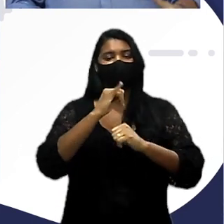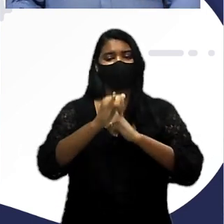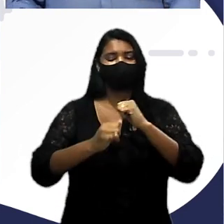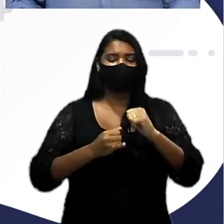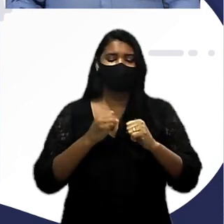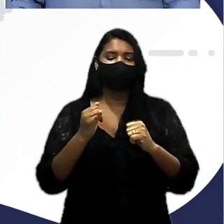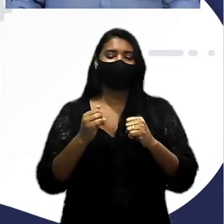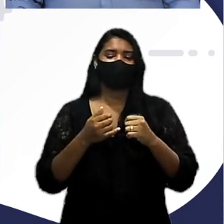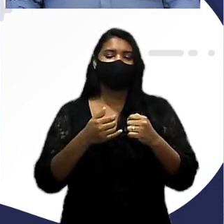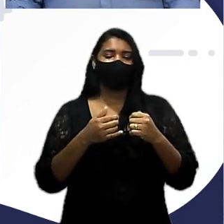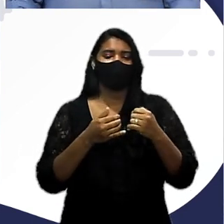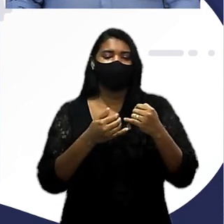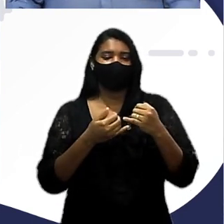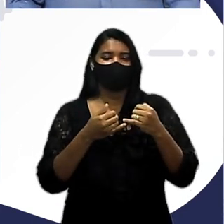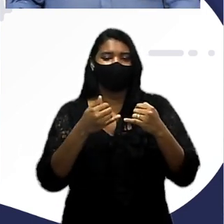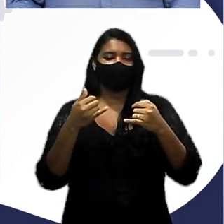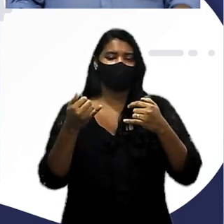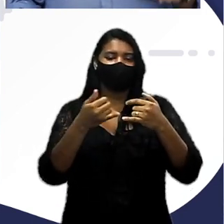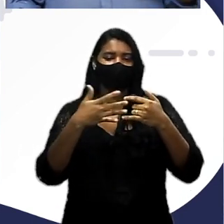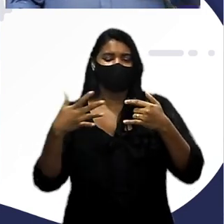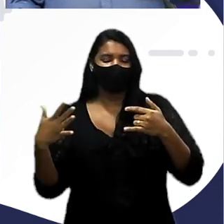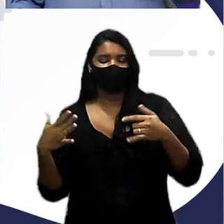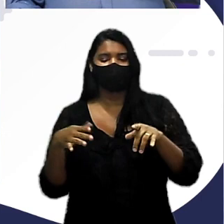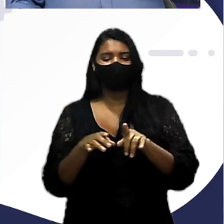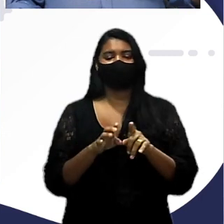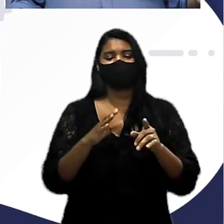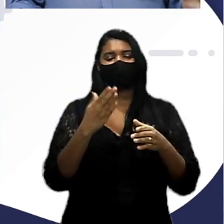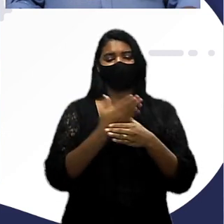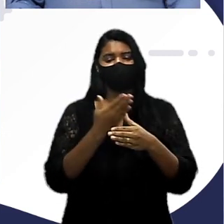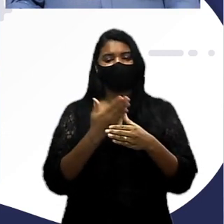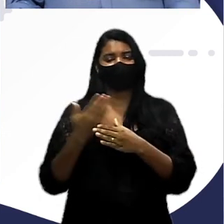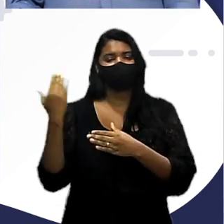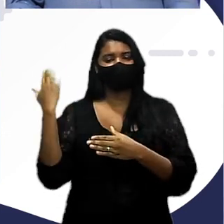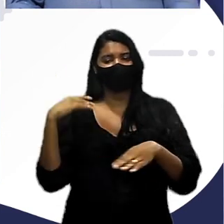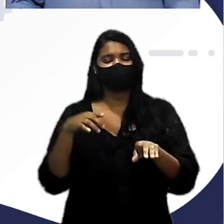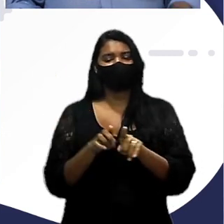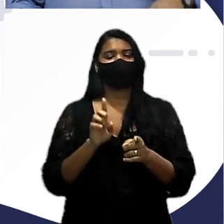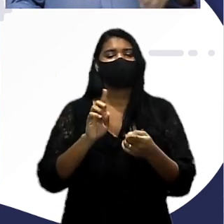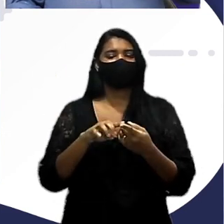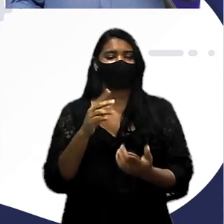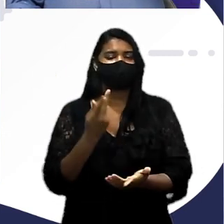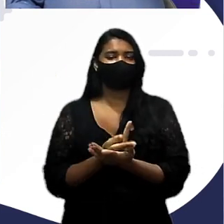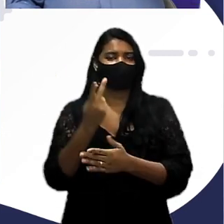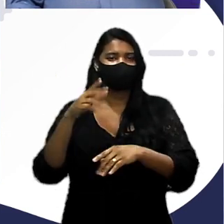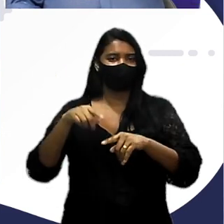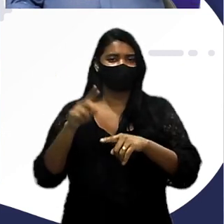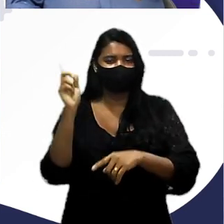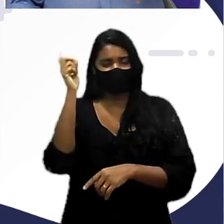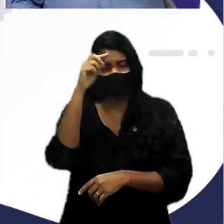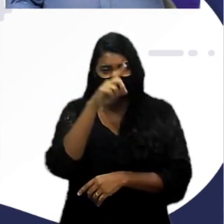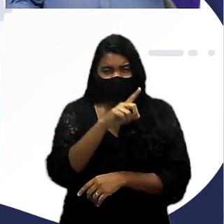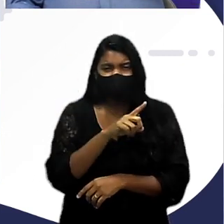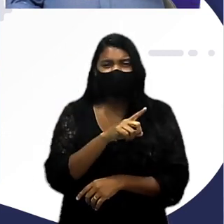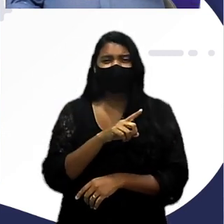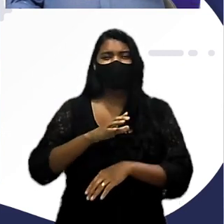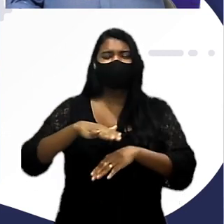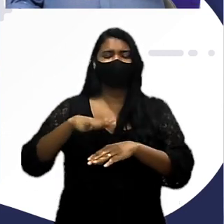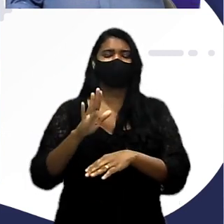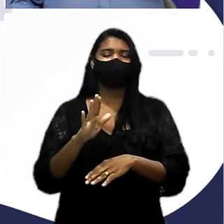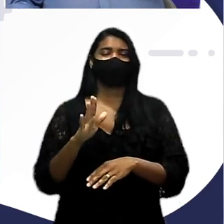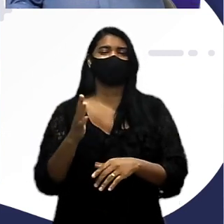também faz com que muitos processos que anteriormente eram mais dificultosos, tinham